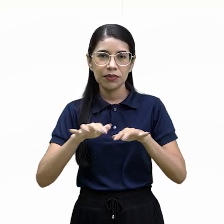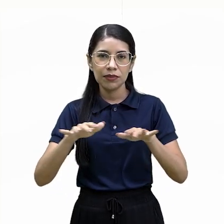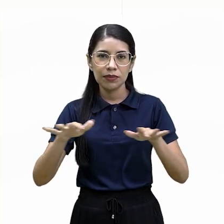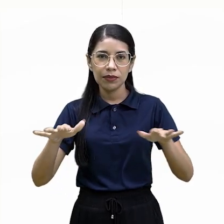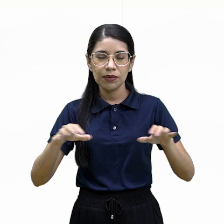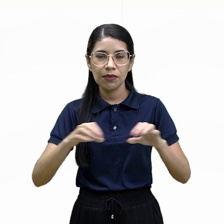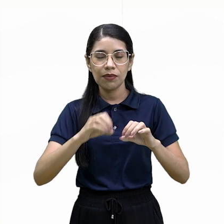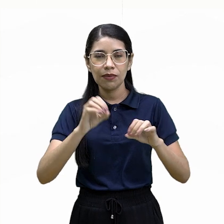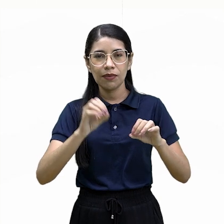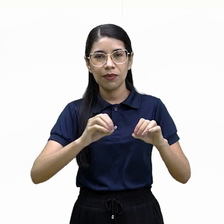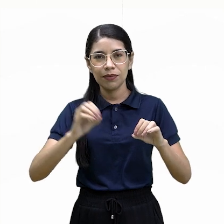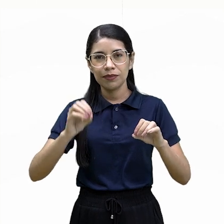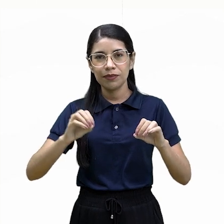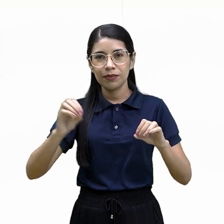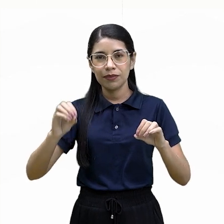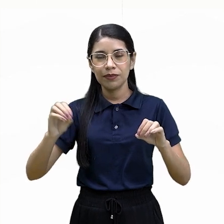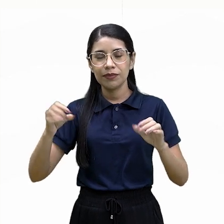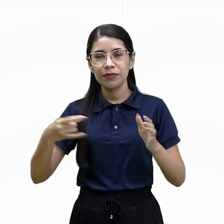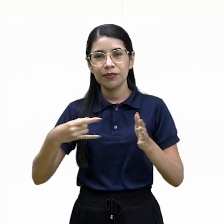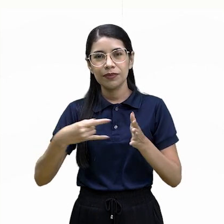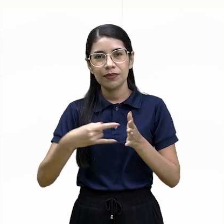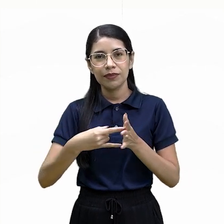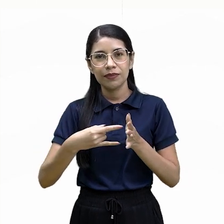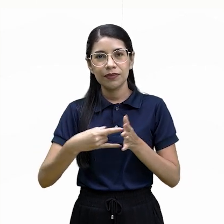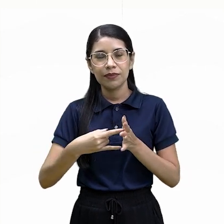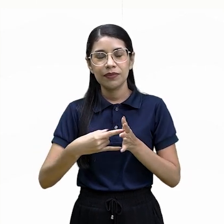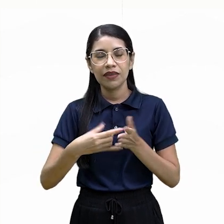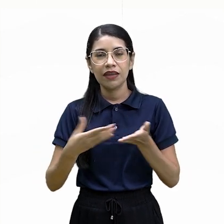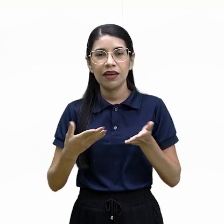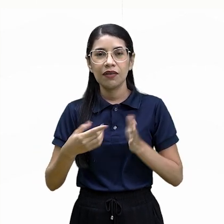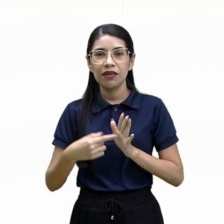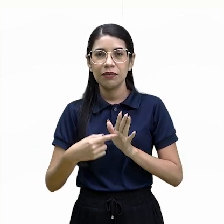ondas eletromagnéticas. Aí aqui trago